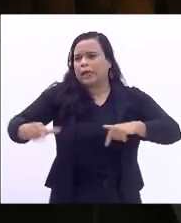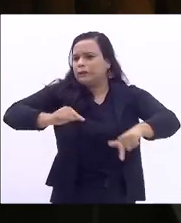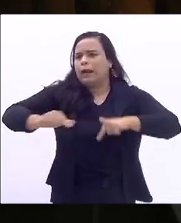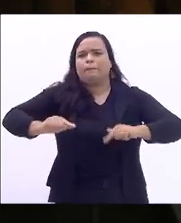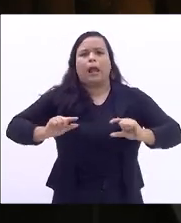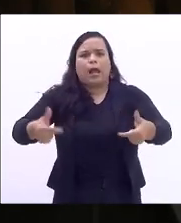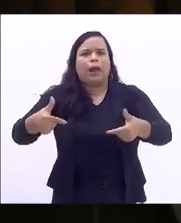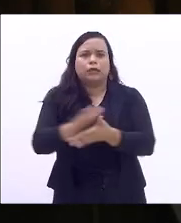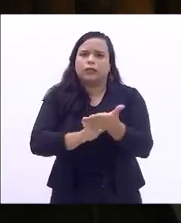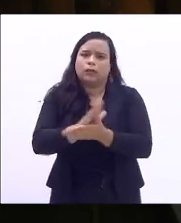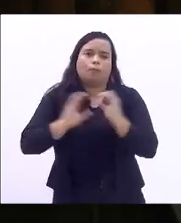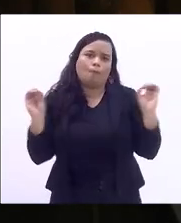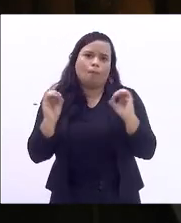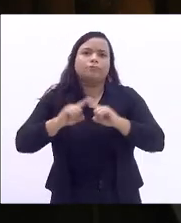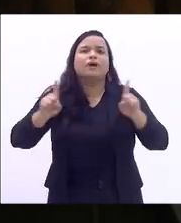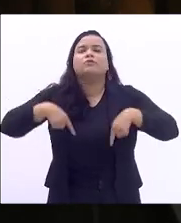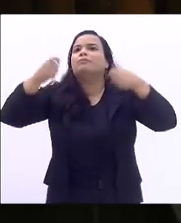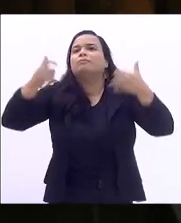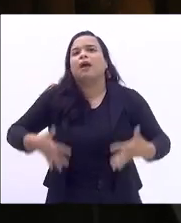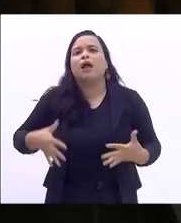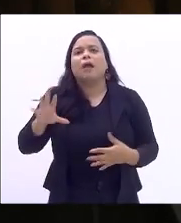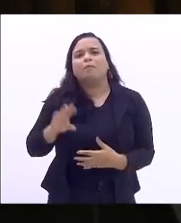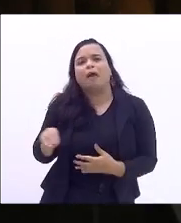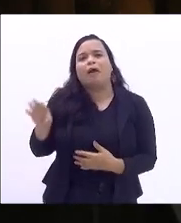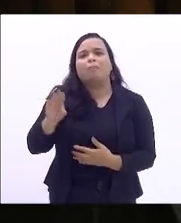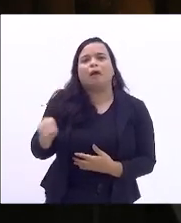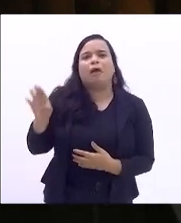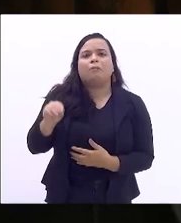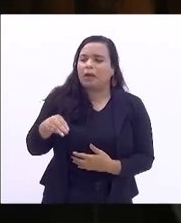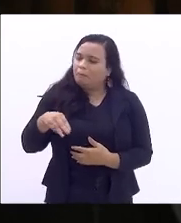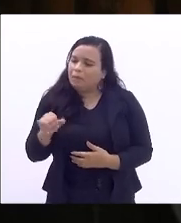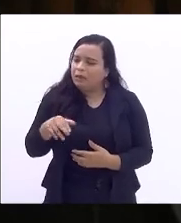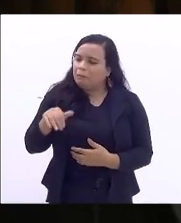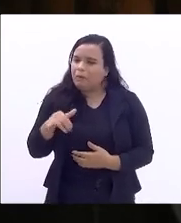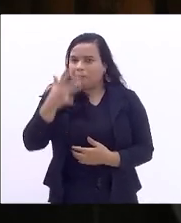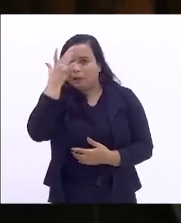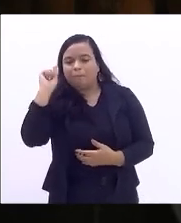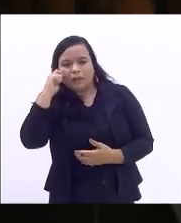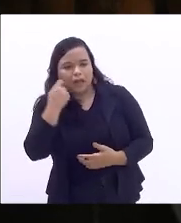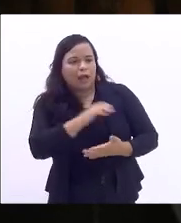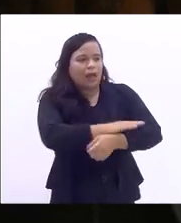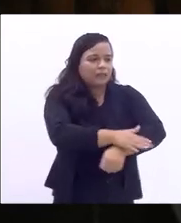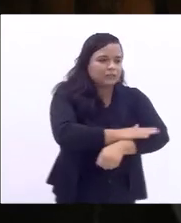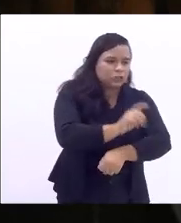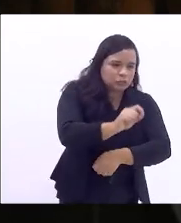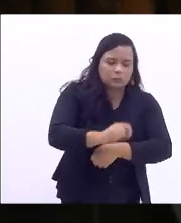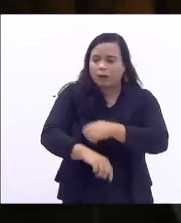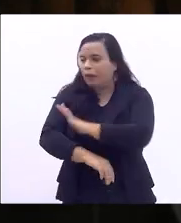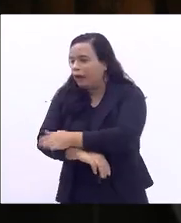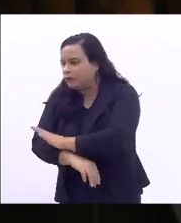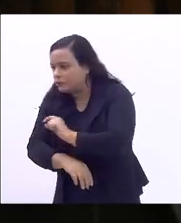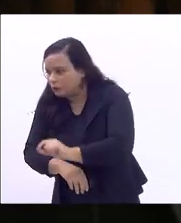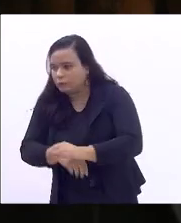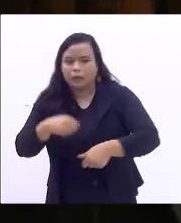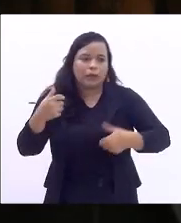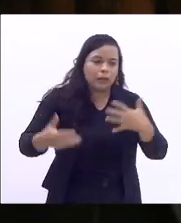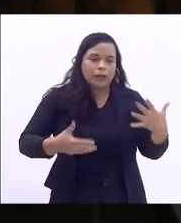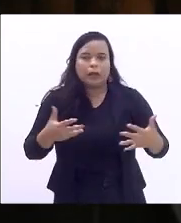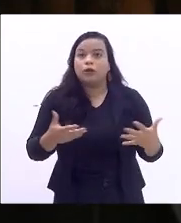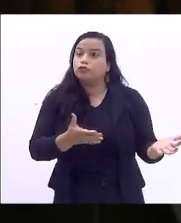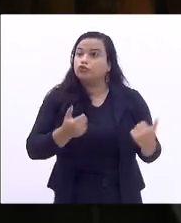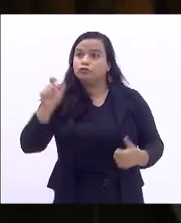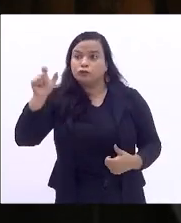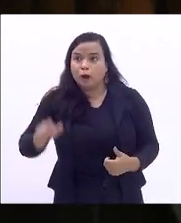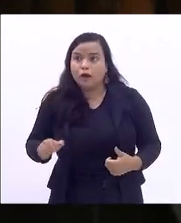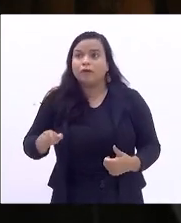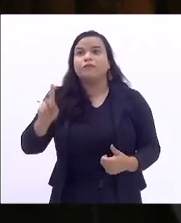mas cai na falácia do mimi as pessoas negras do racismo isso do racismo aquilo esse jovem que